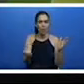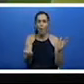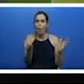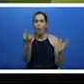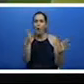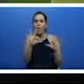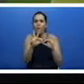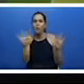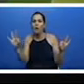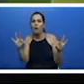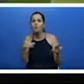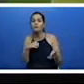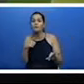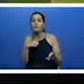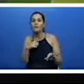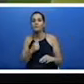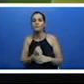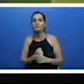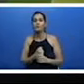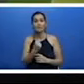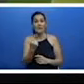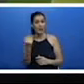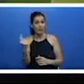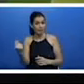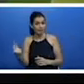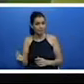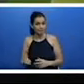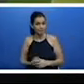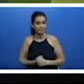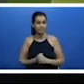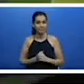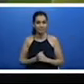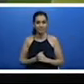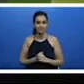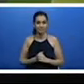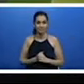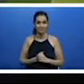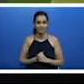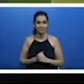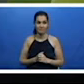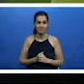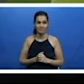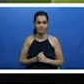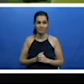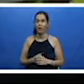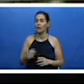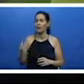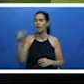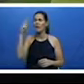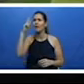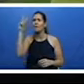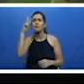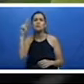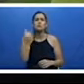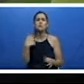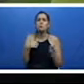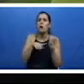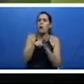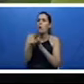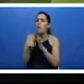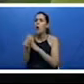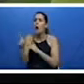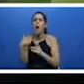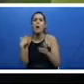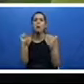quantas cordas saem de cada ponto? Ok? Lembrando que quando eu estou analisando isso aqui, ó, eu